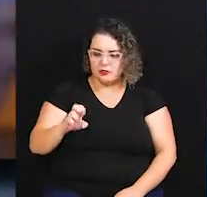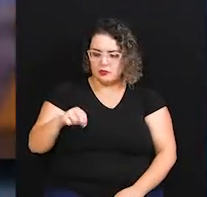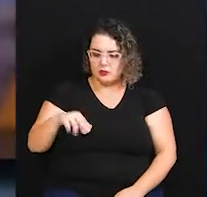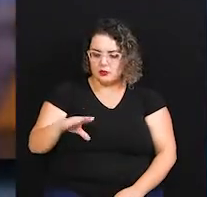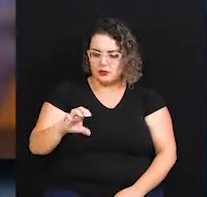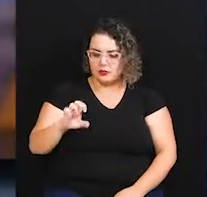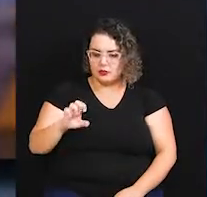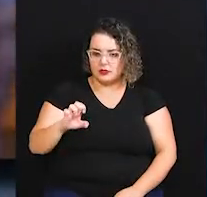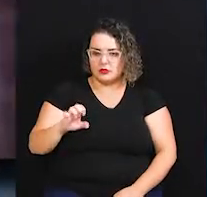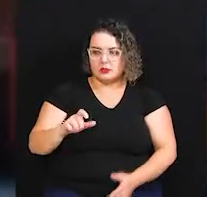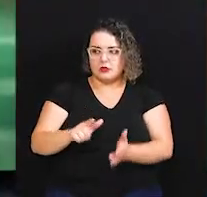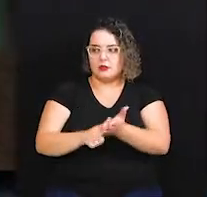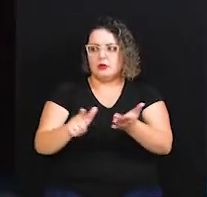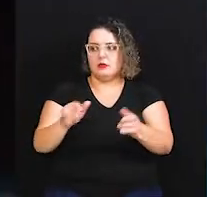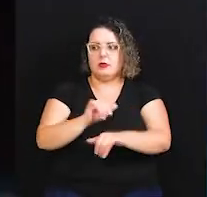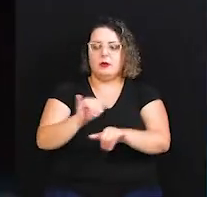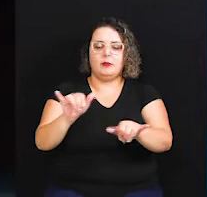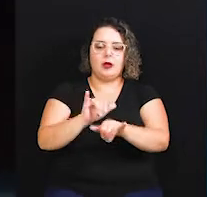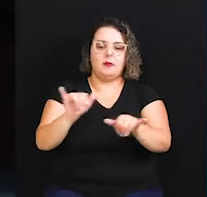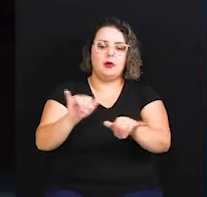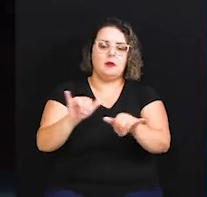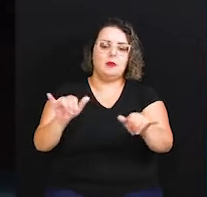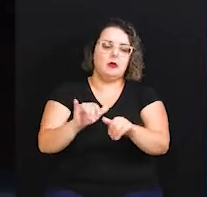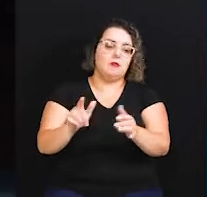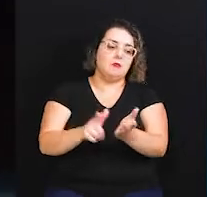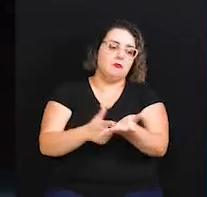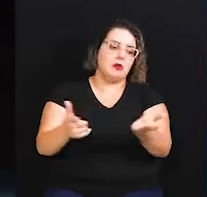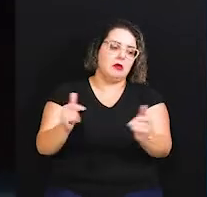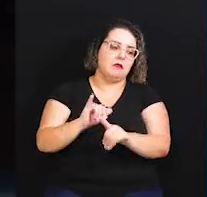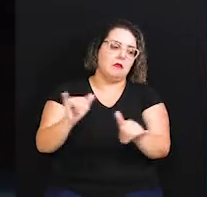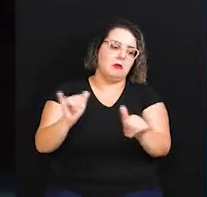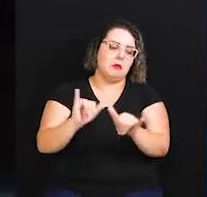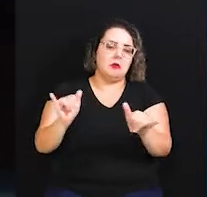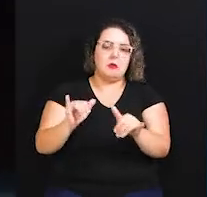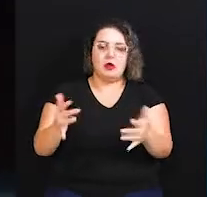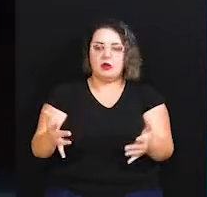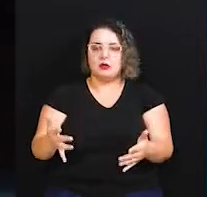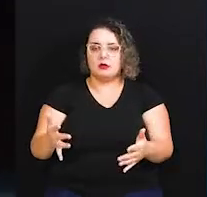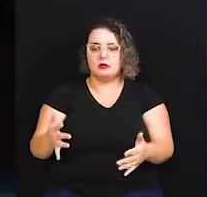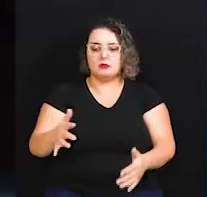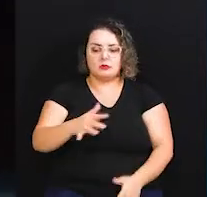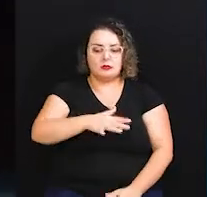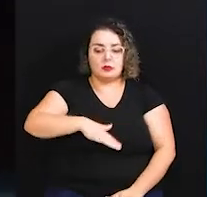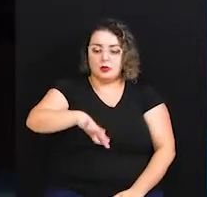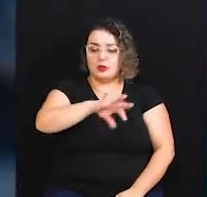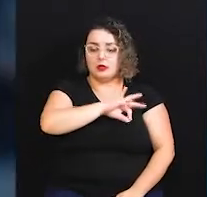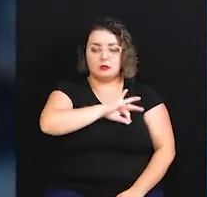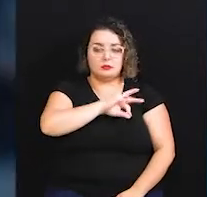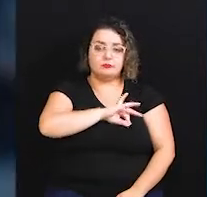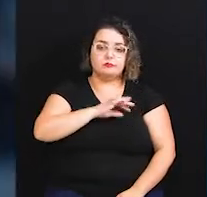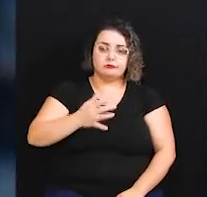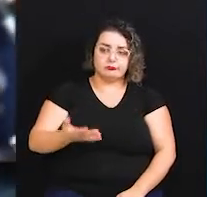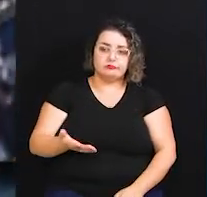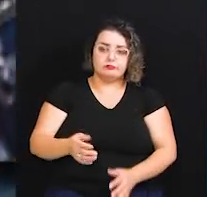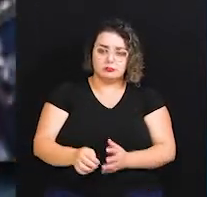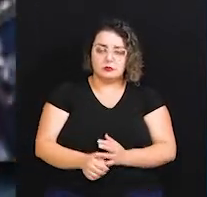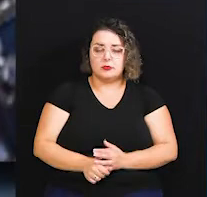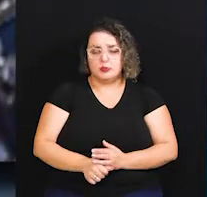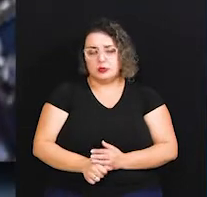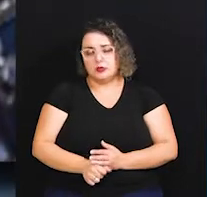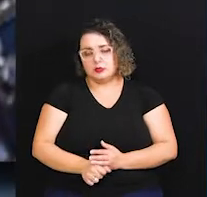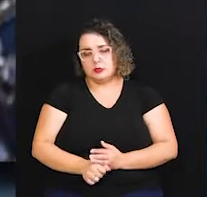era manchete nos jornais, né, na área policial,